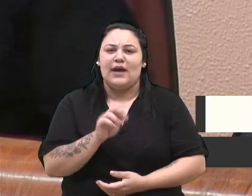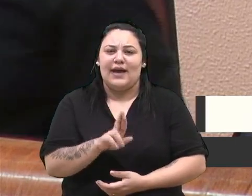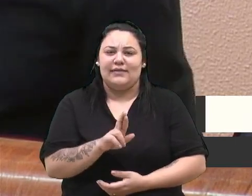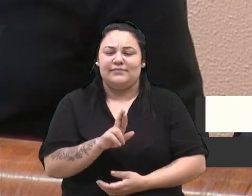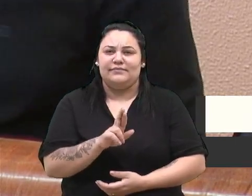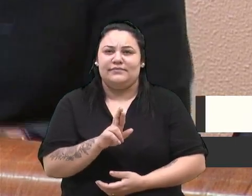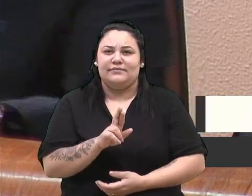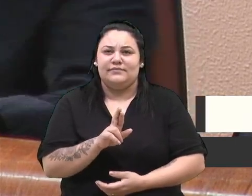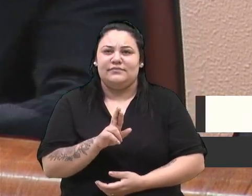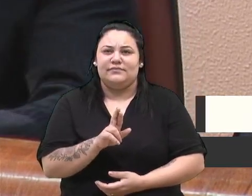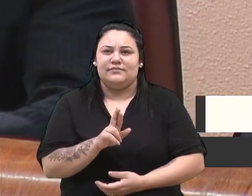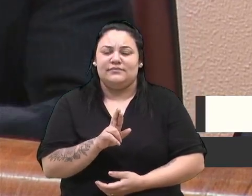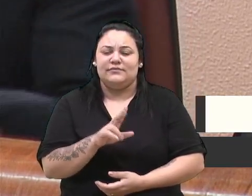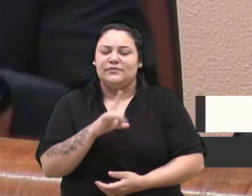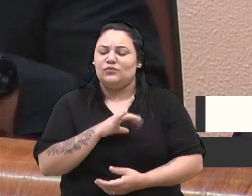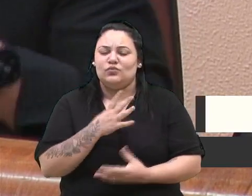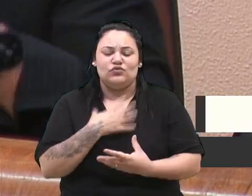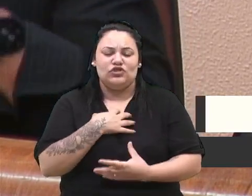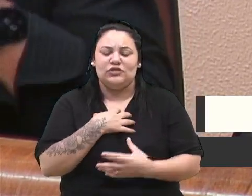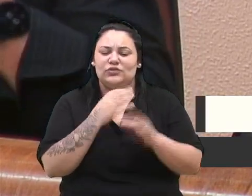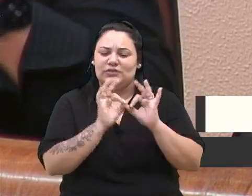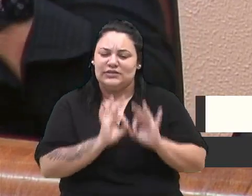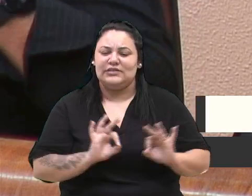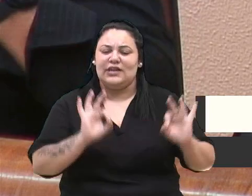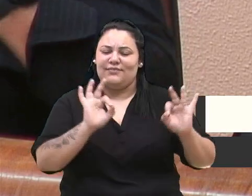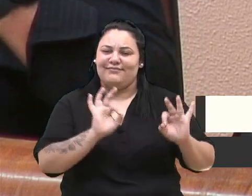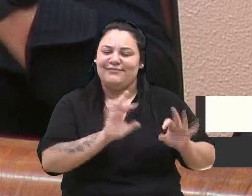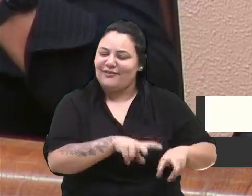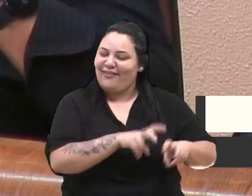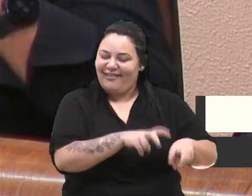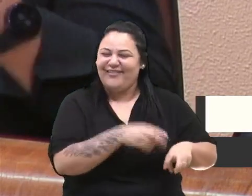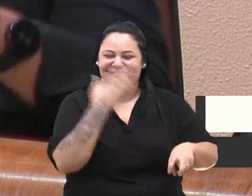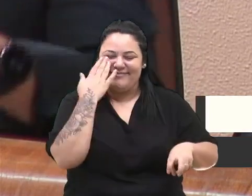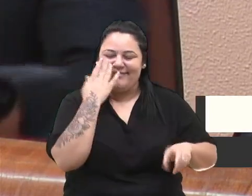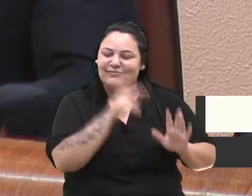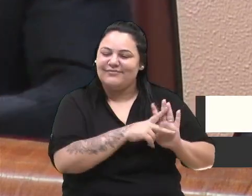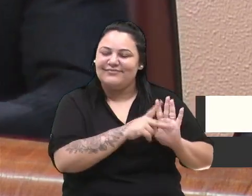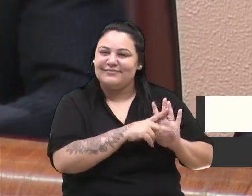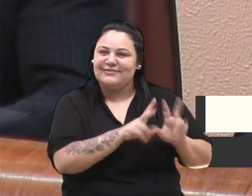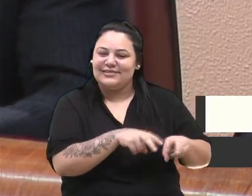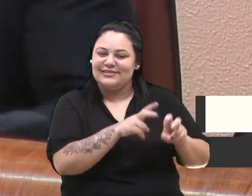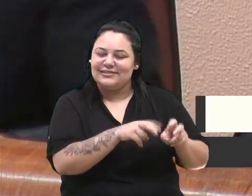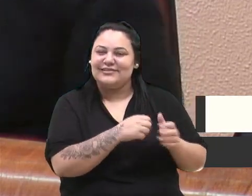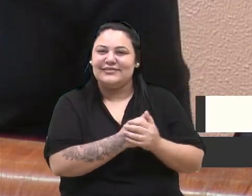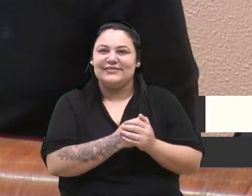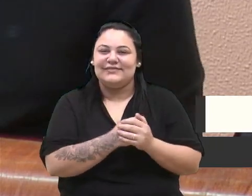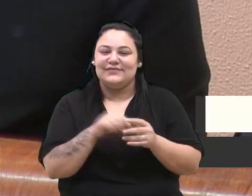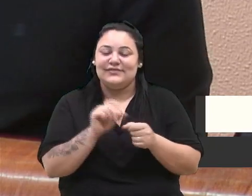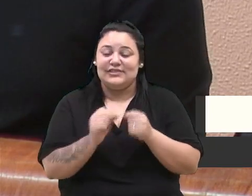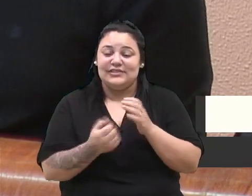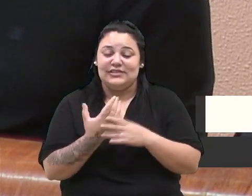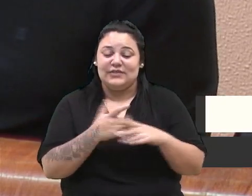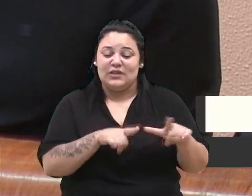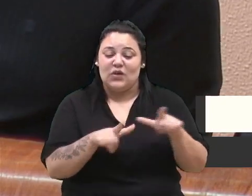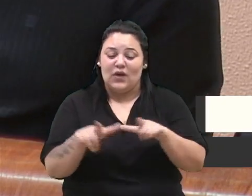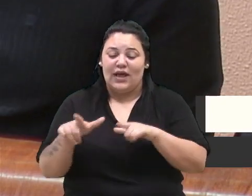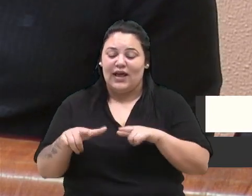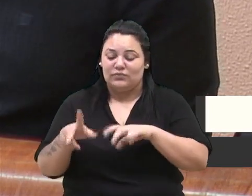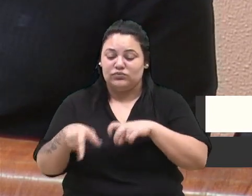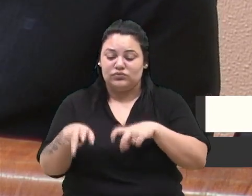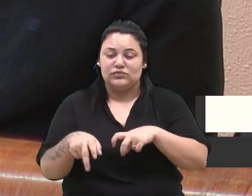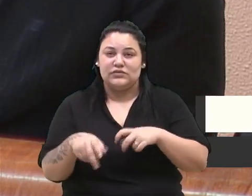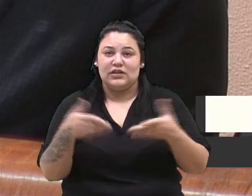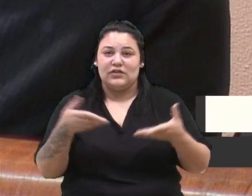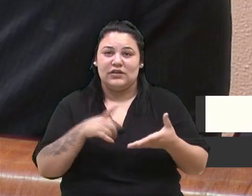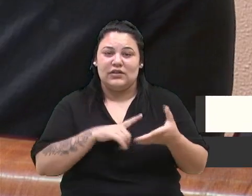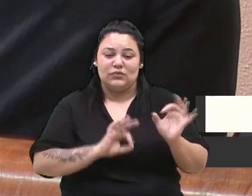com sua humildade, com seu gesto simples do interior, implantando mais pontos de safra. Agora nós temos o projeto aprovado por